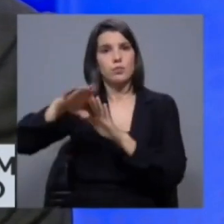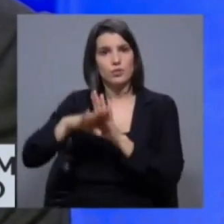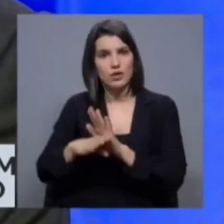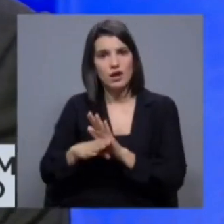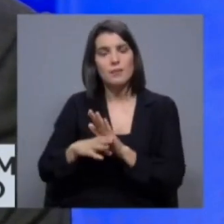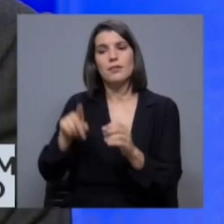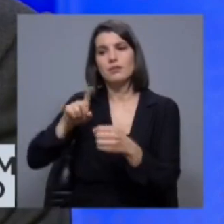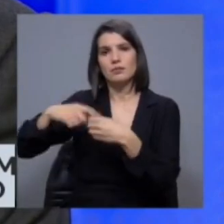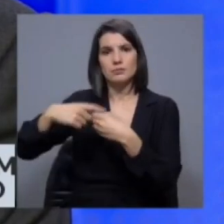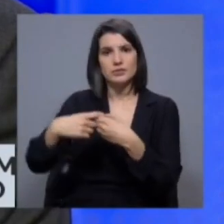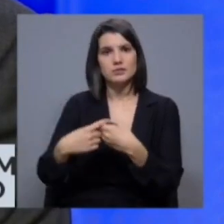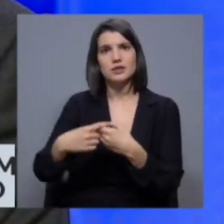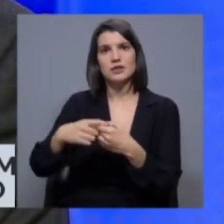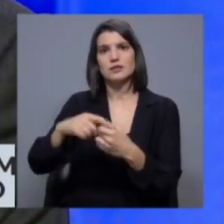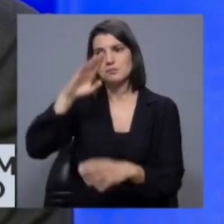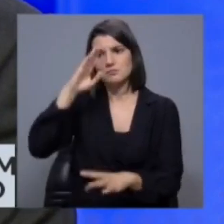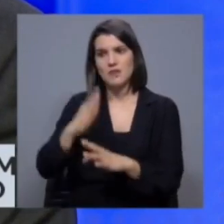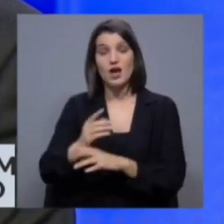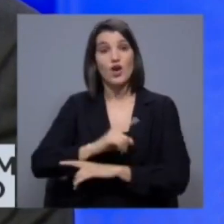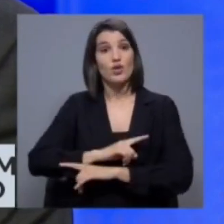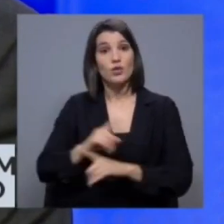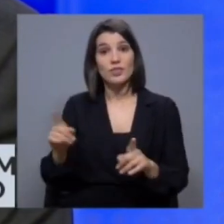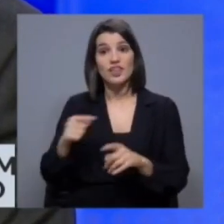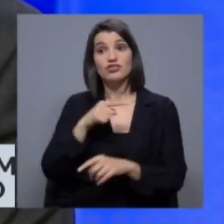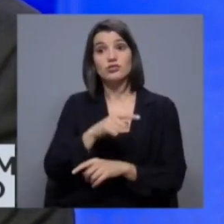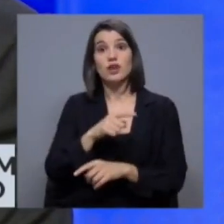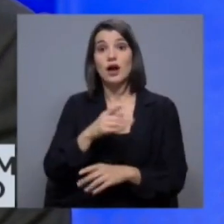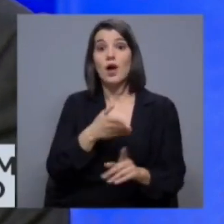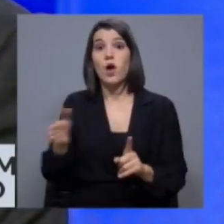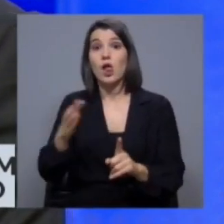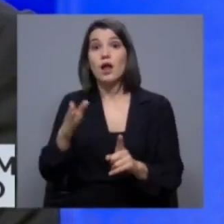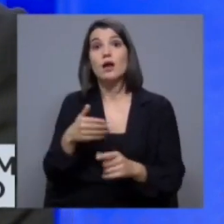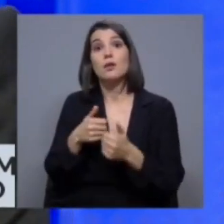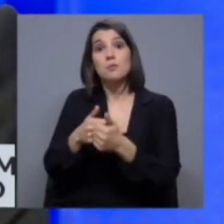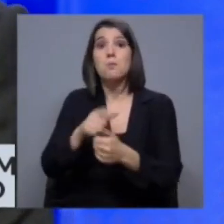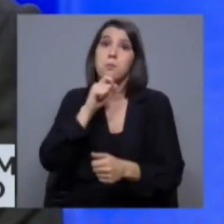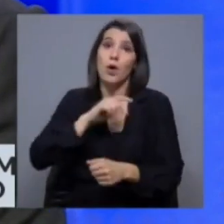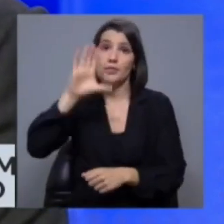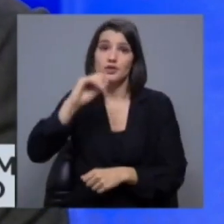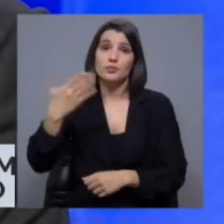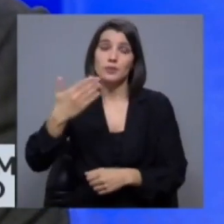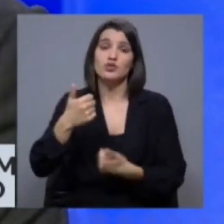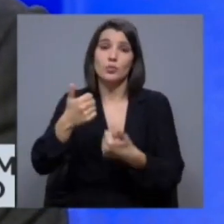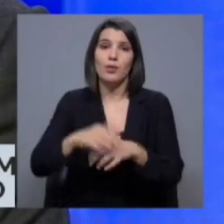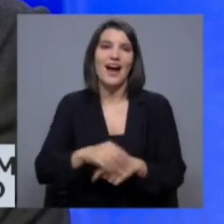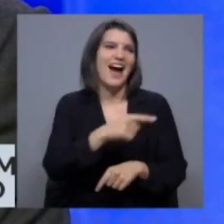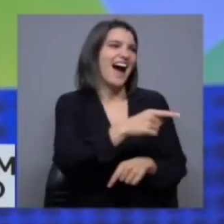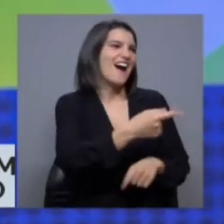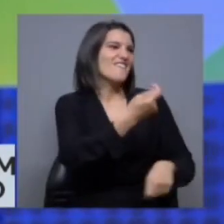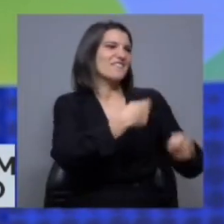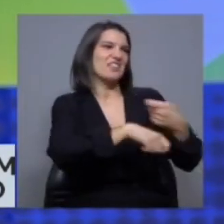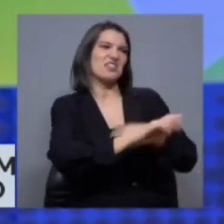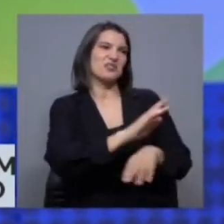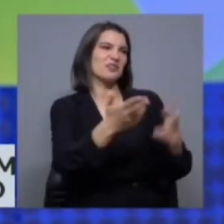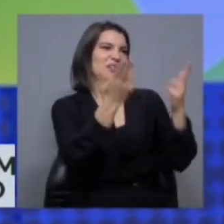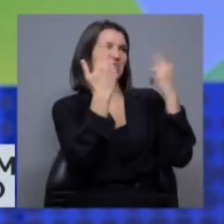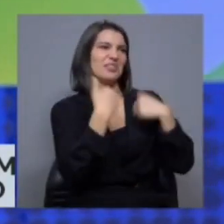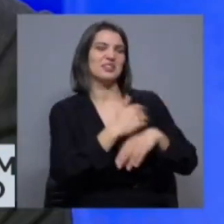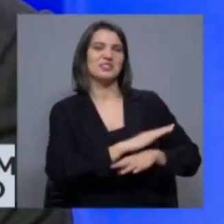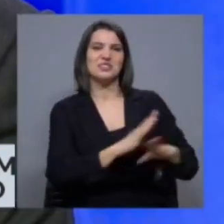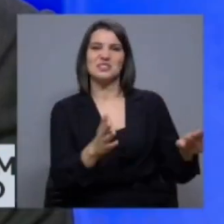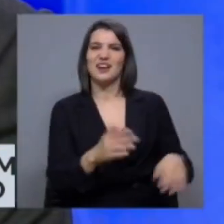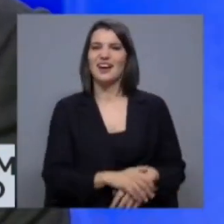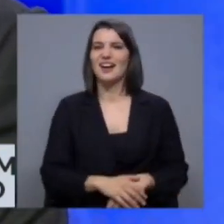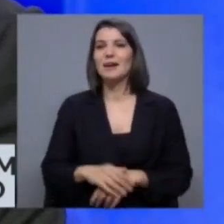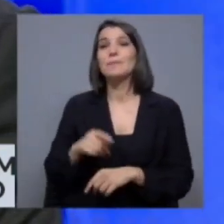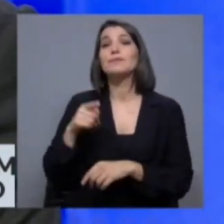programa e tiver parceiros com determinação que não deixa de deixar de cumprir esse programa pode ser um bom pelo menos já se e já se prenderem isso daí